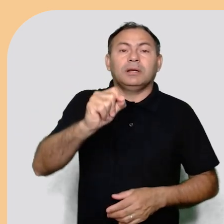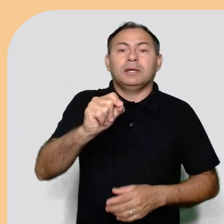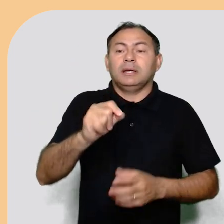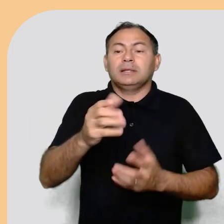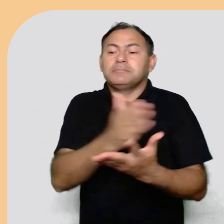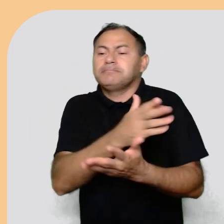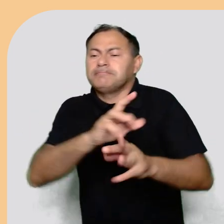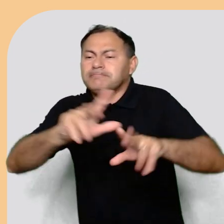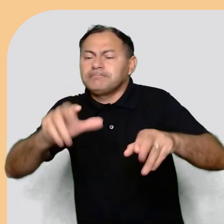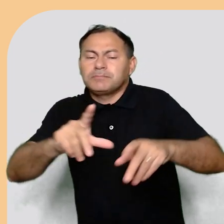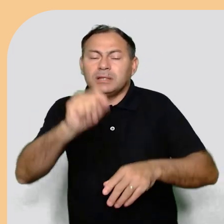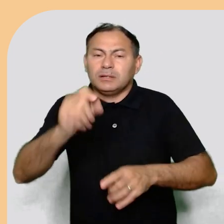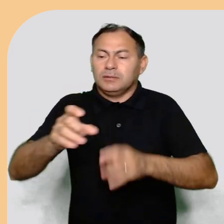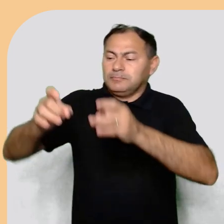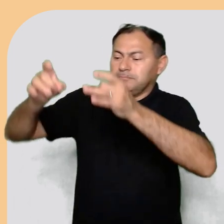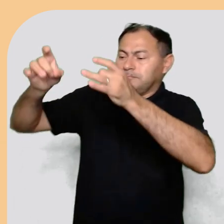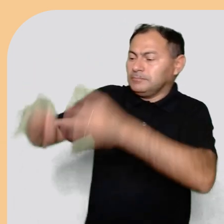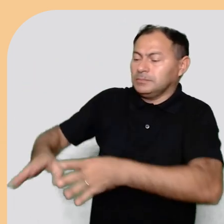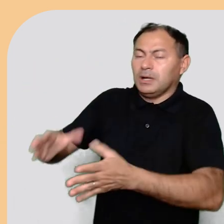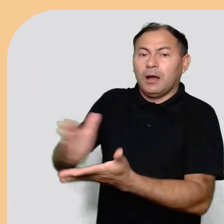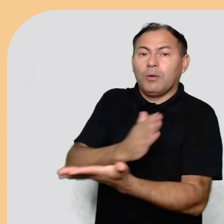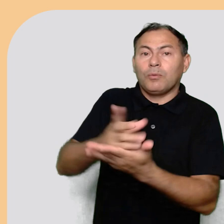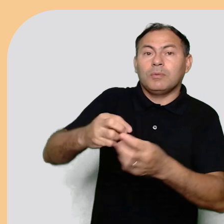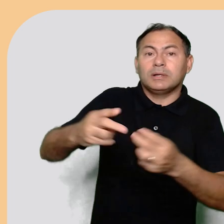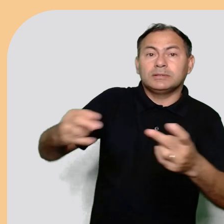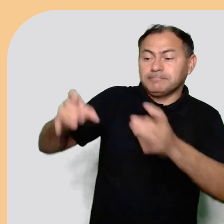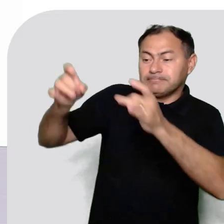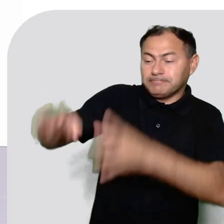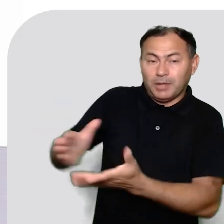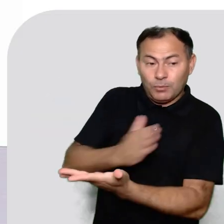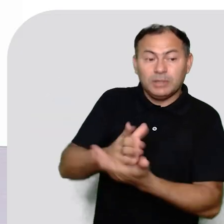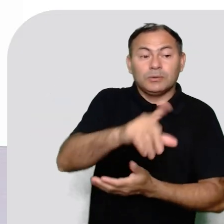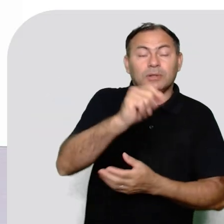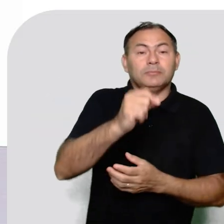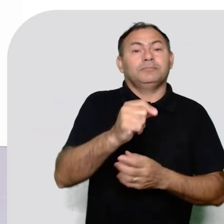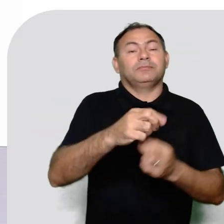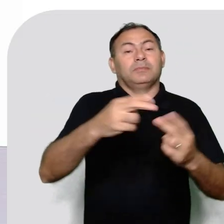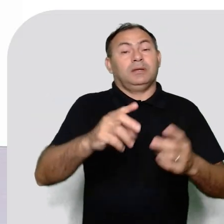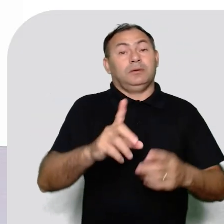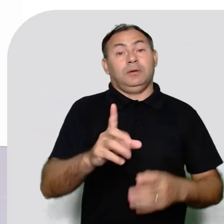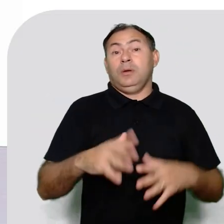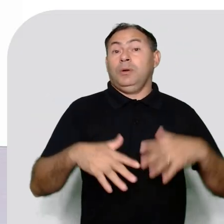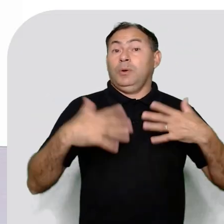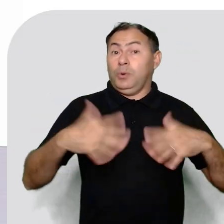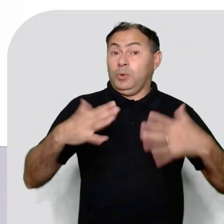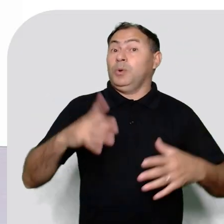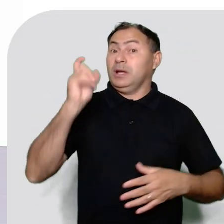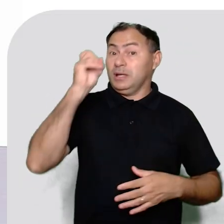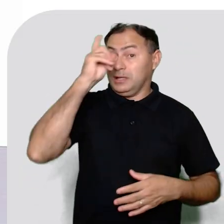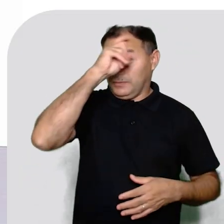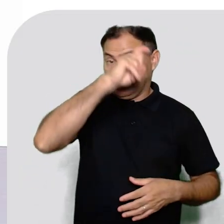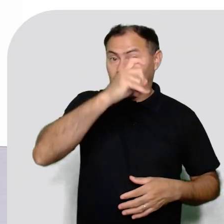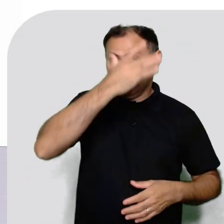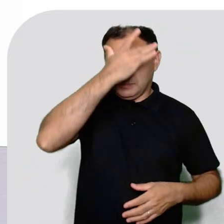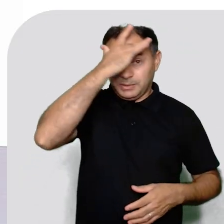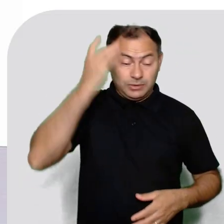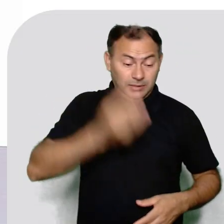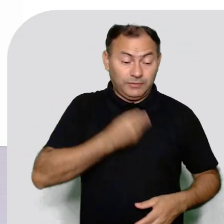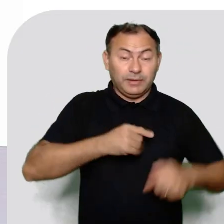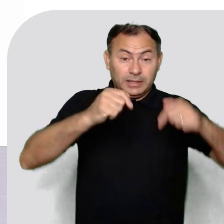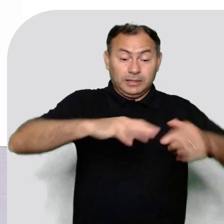entre elas e renunciar a algumas. O quanto é difícil para o homem no